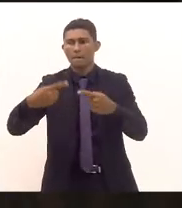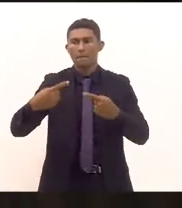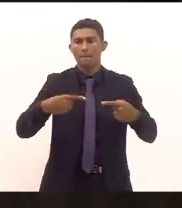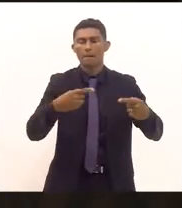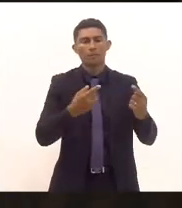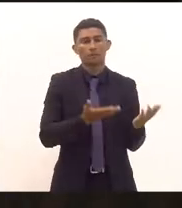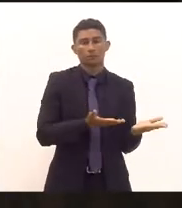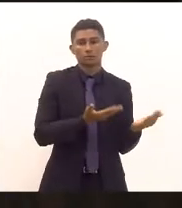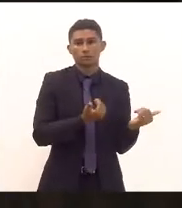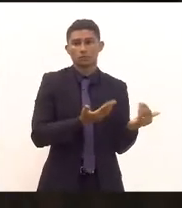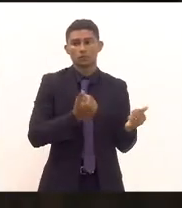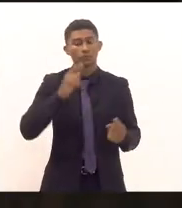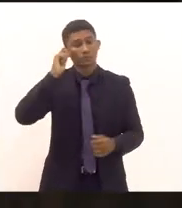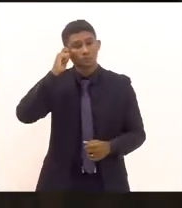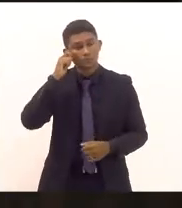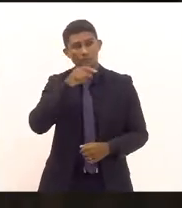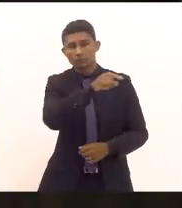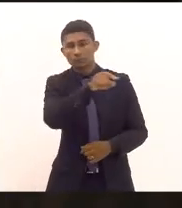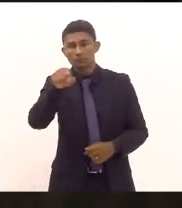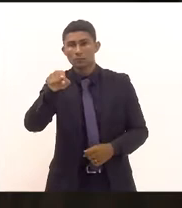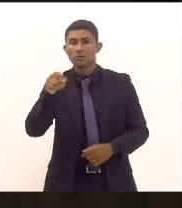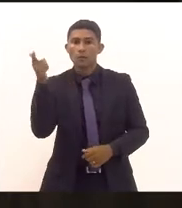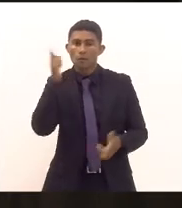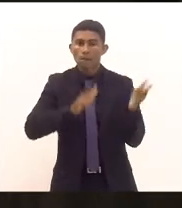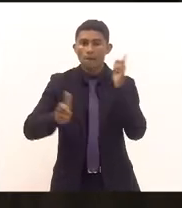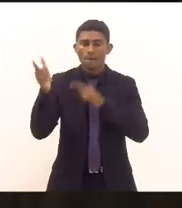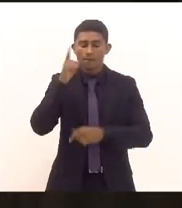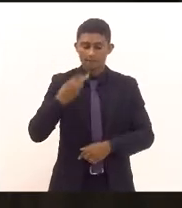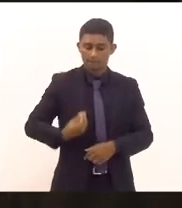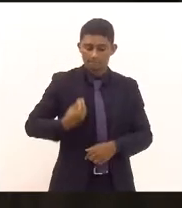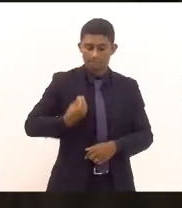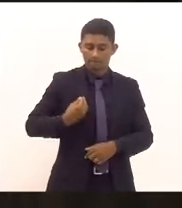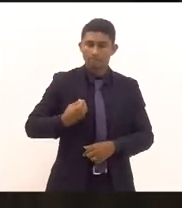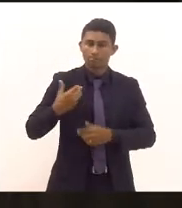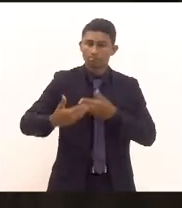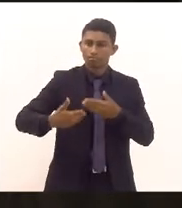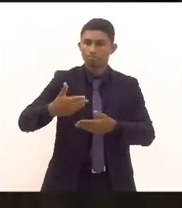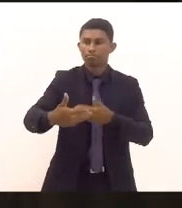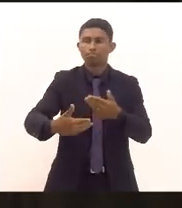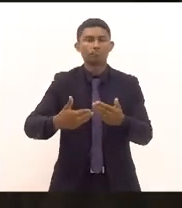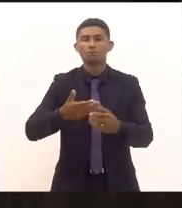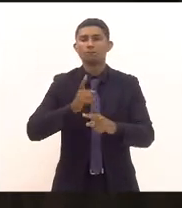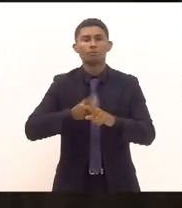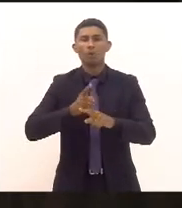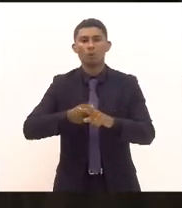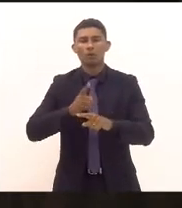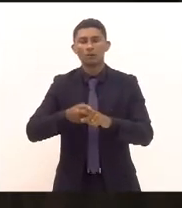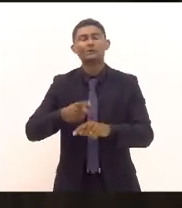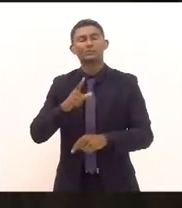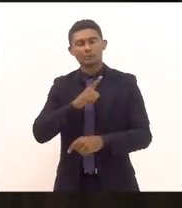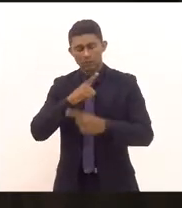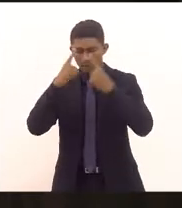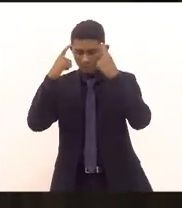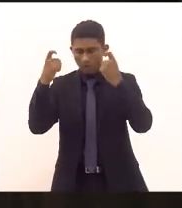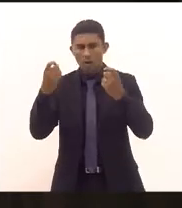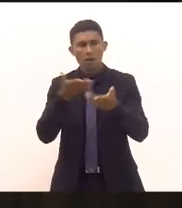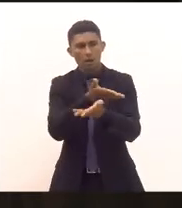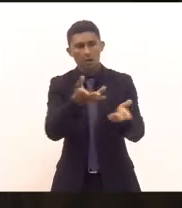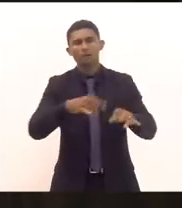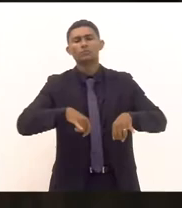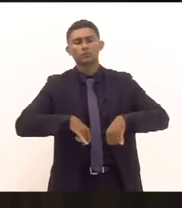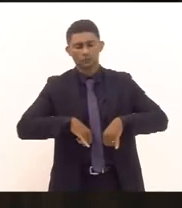nossa juventude Negra sobrevivia tanto processo de tanta discriminação tanta violência então